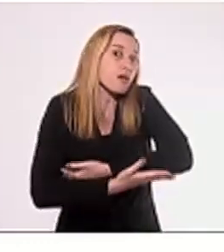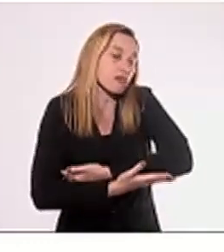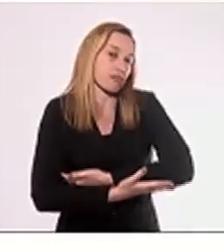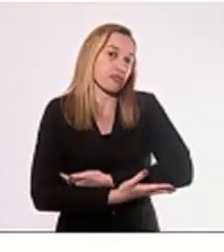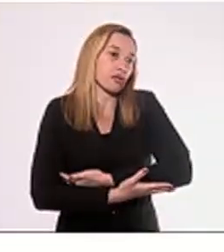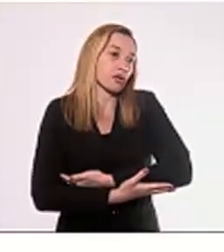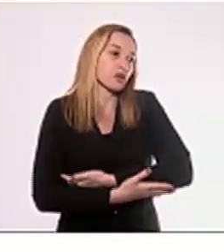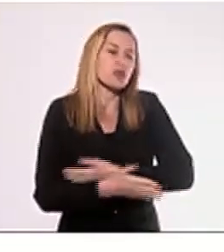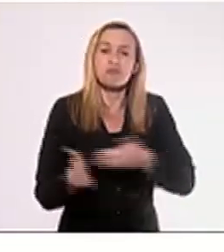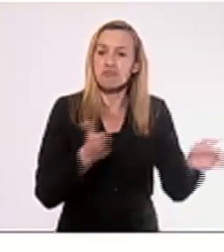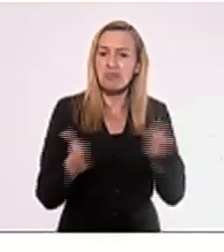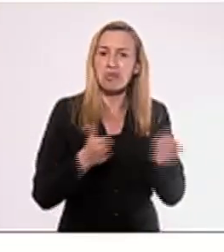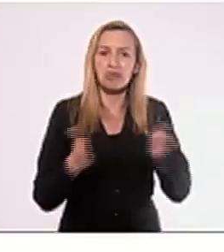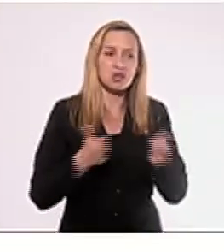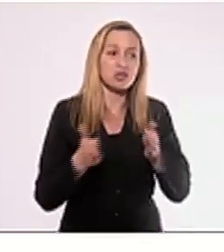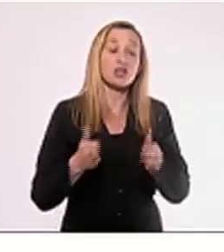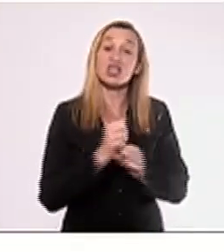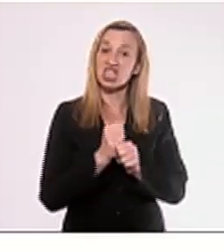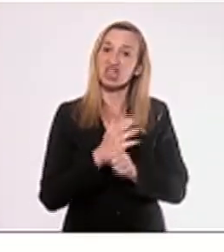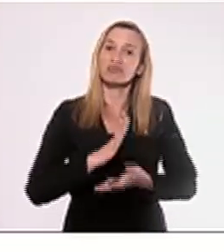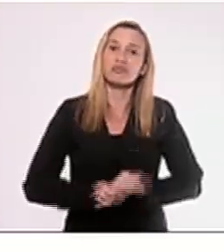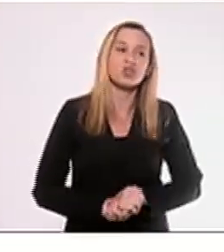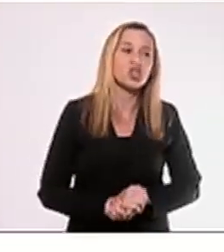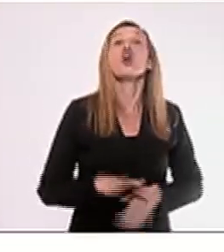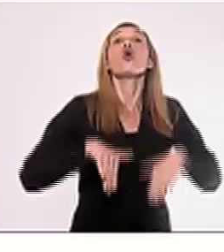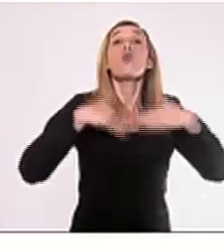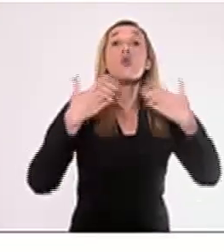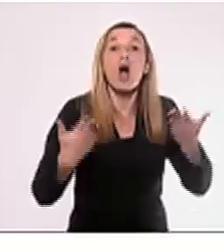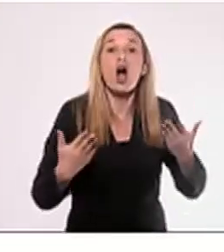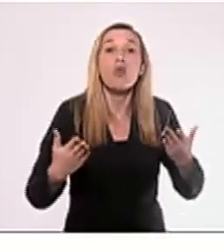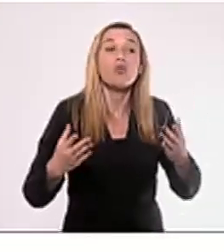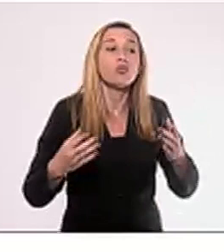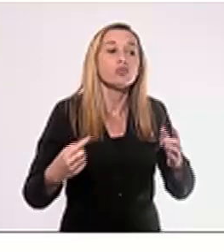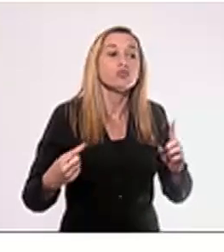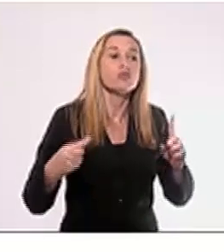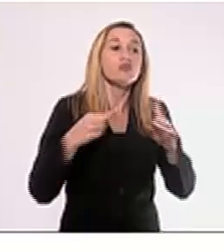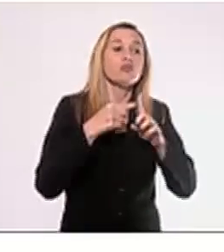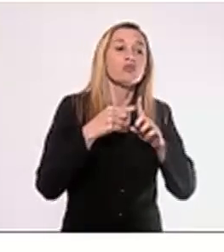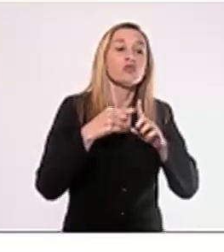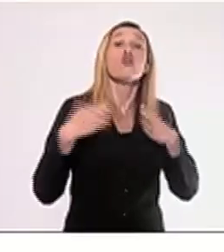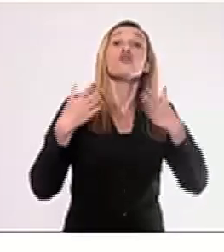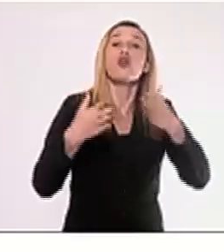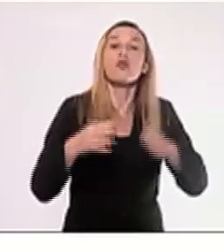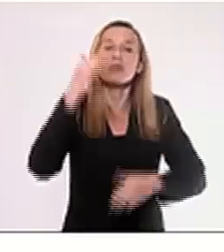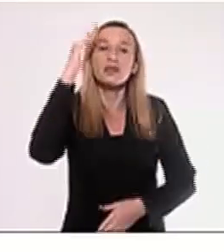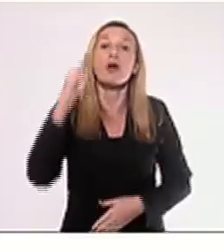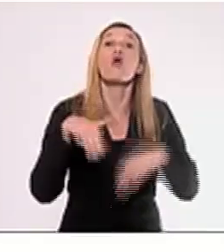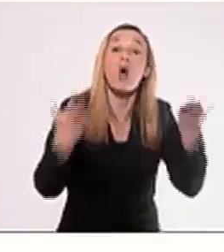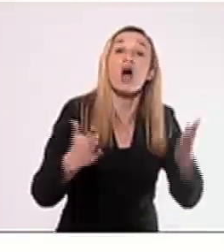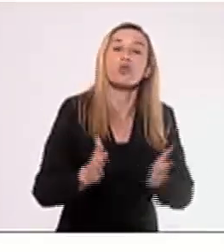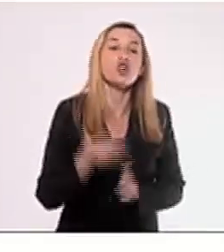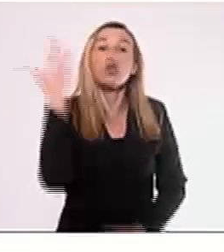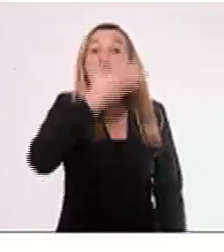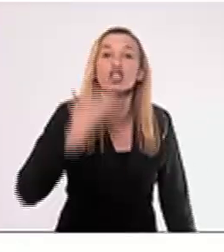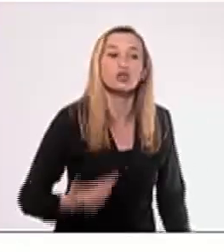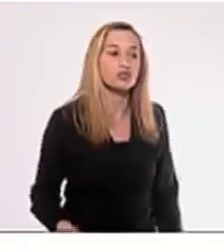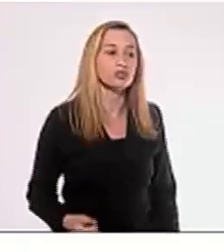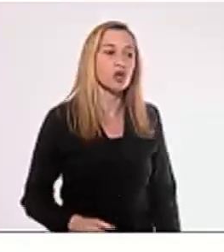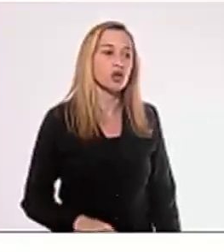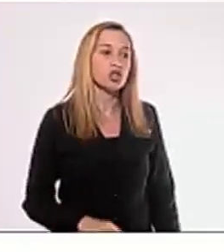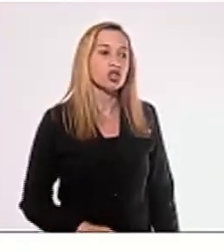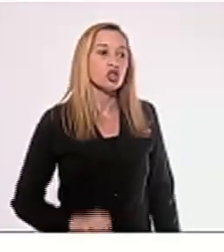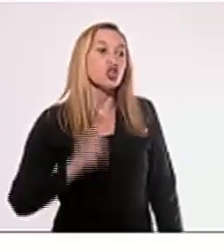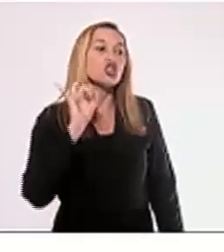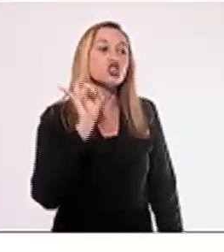pequeno espaço de tempo esse ano. Qual é o objeto da CPI da UERJ? Não consigo identificar, a não ser